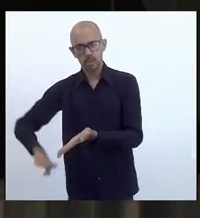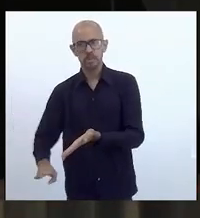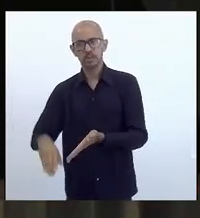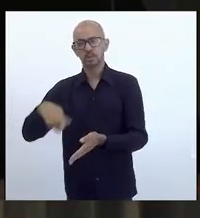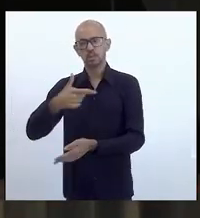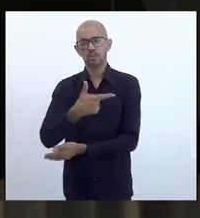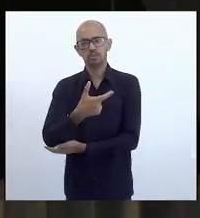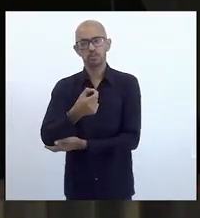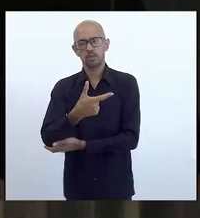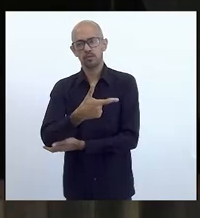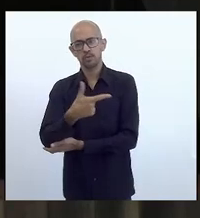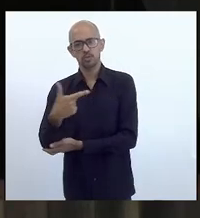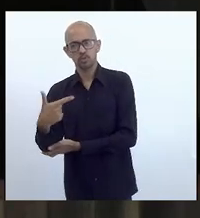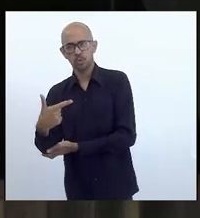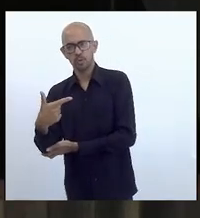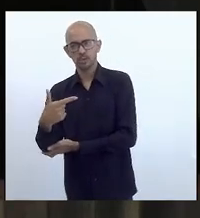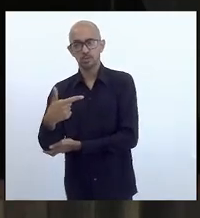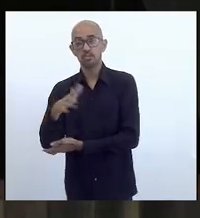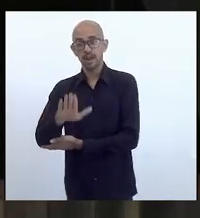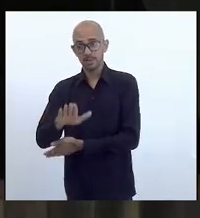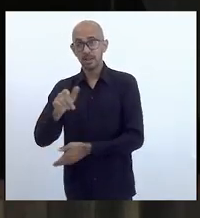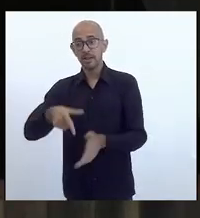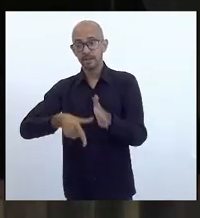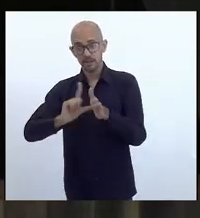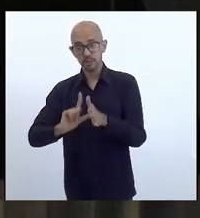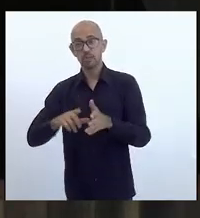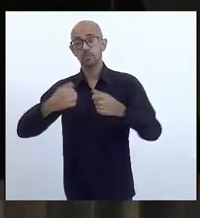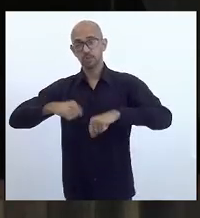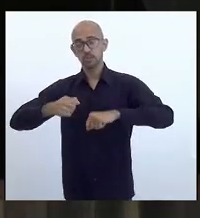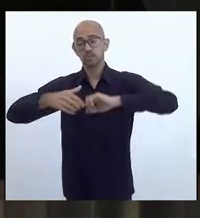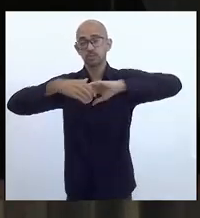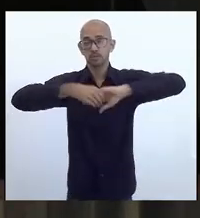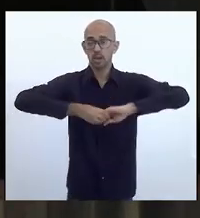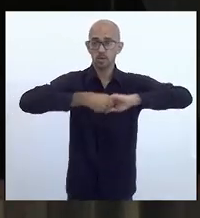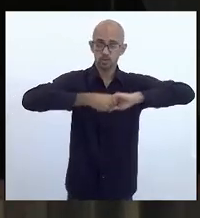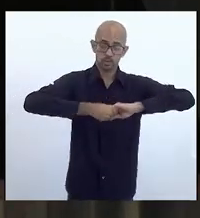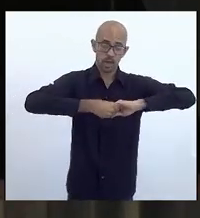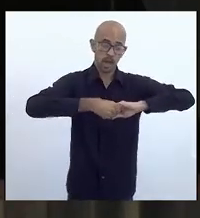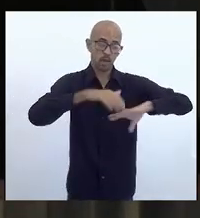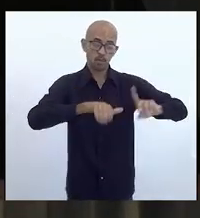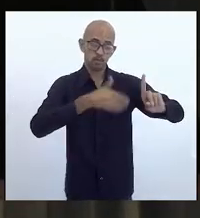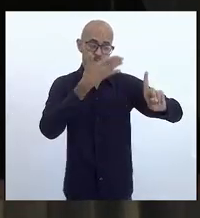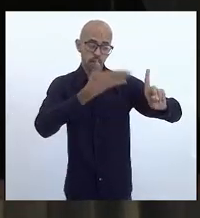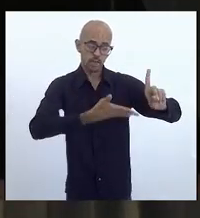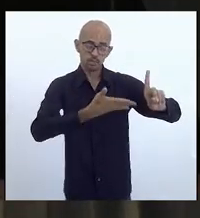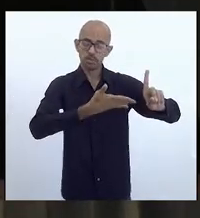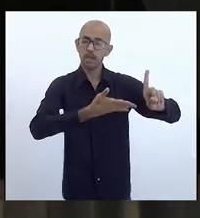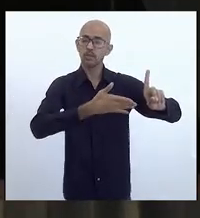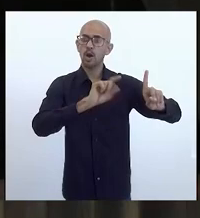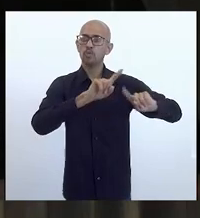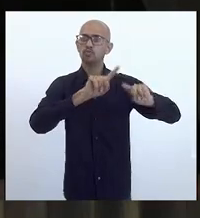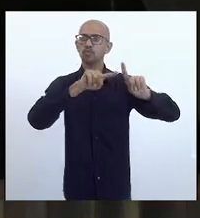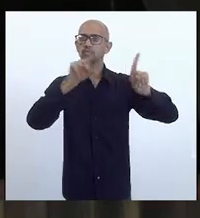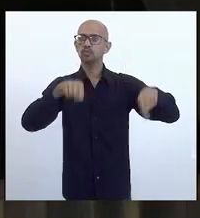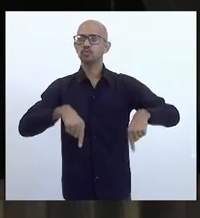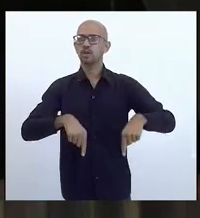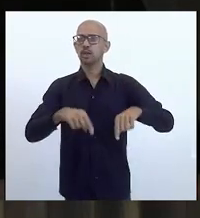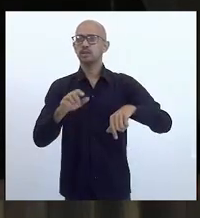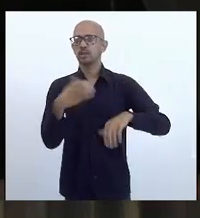2022, sem saudar e apresentar aqui minha admiração, apreço e respeito aos servidores da